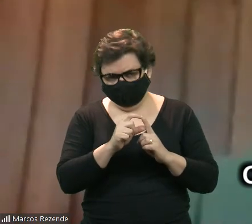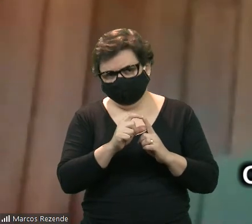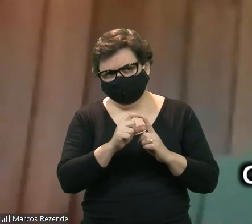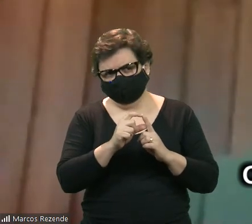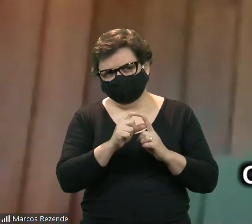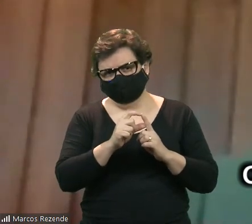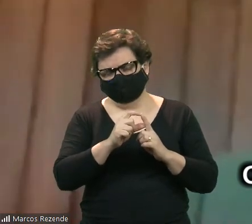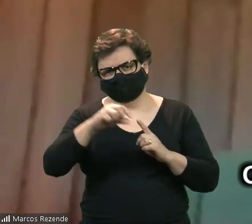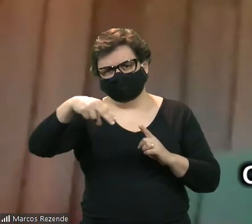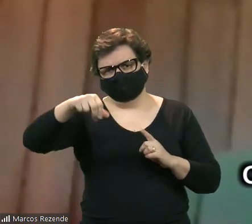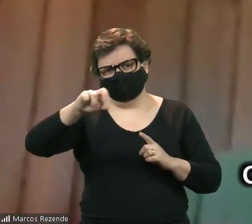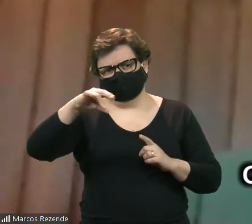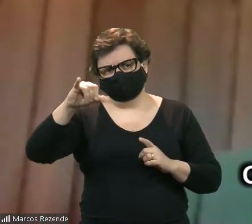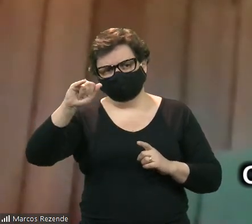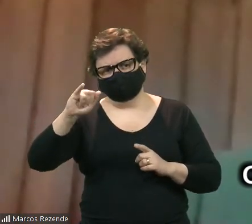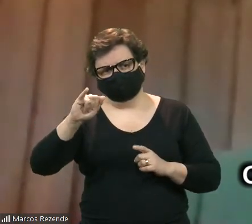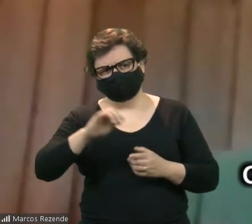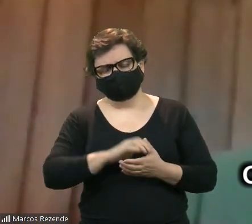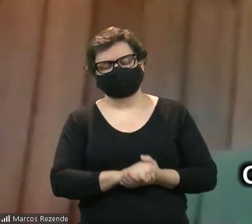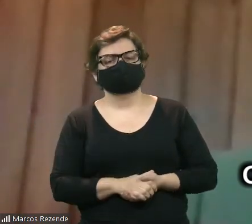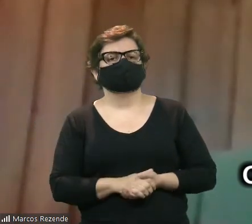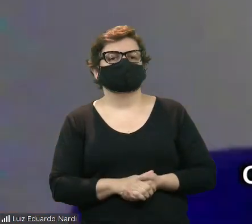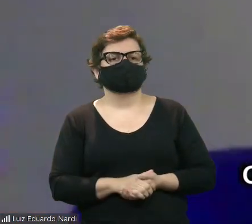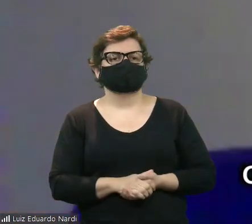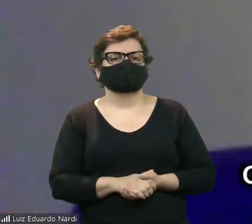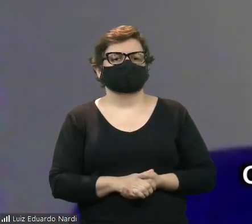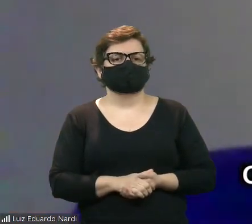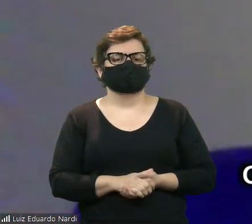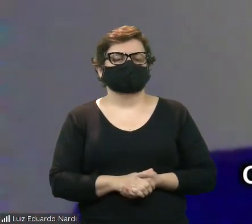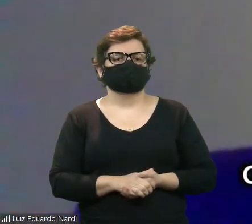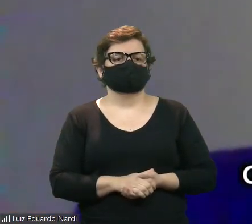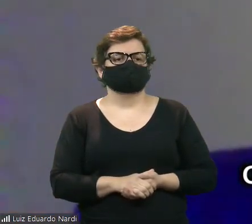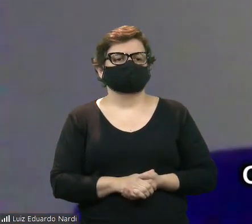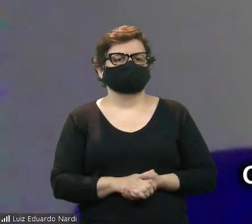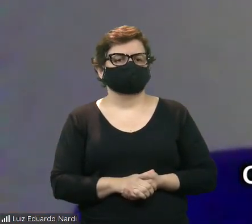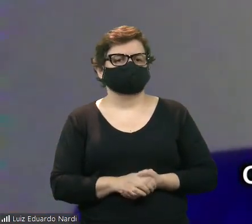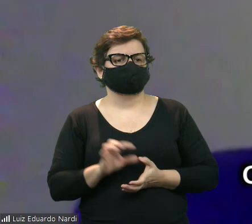questão de ordem do vereador Luiz Eduardo Nardes. Presidente, era para